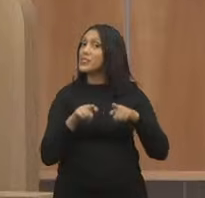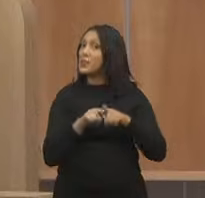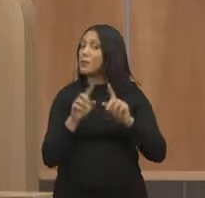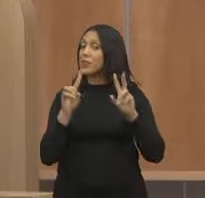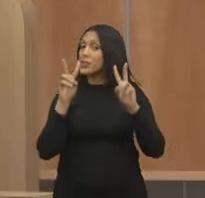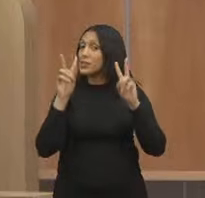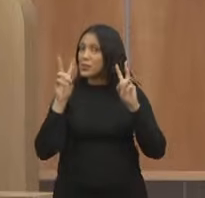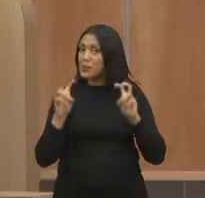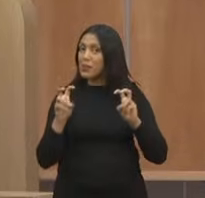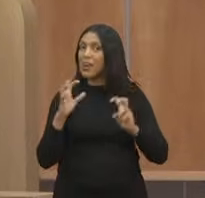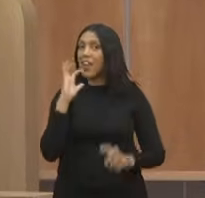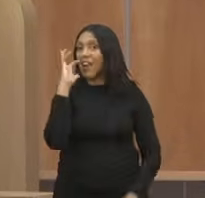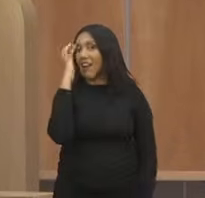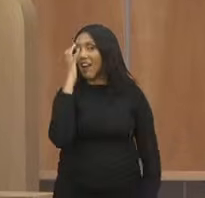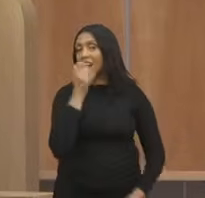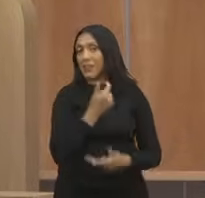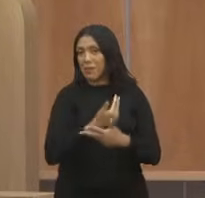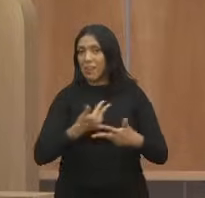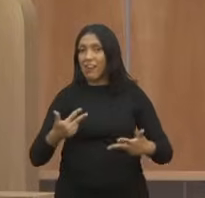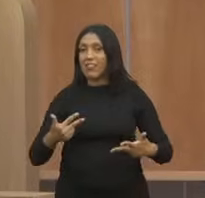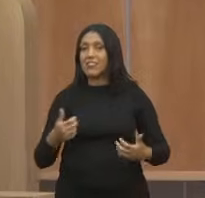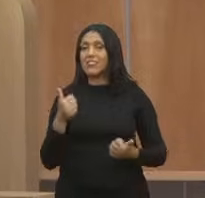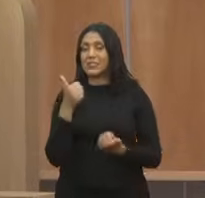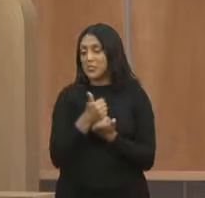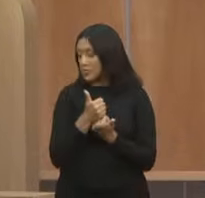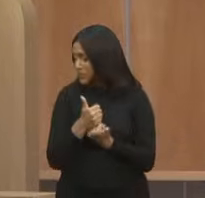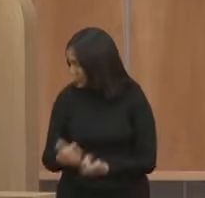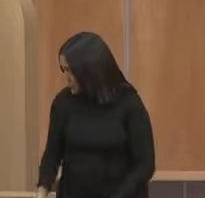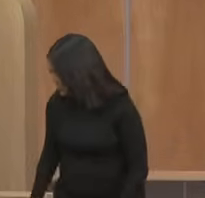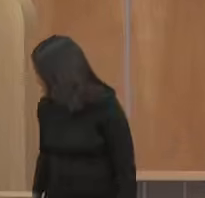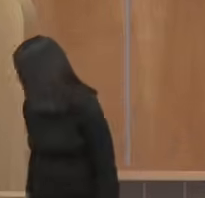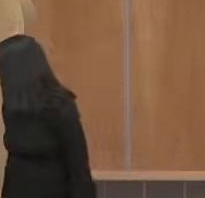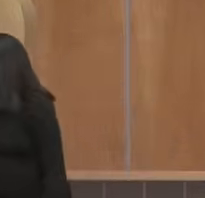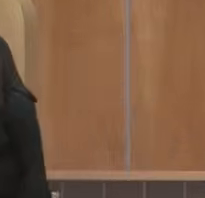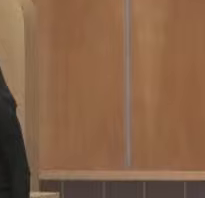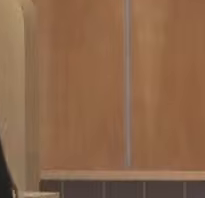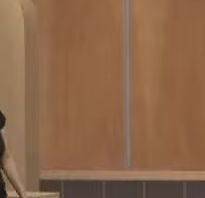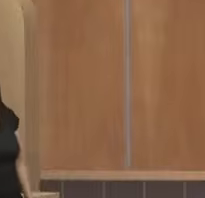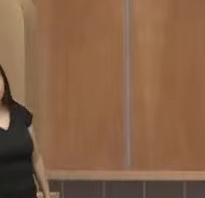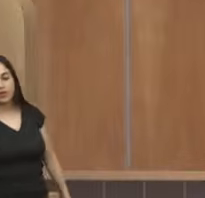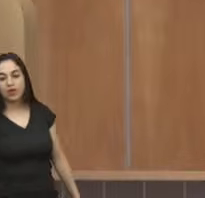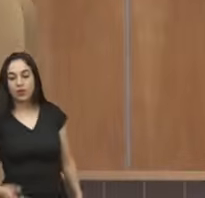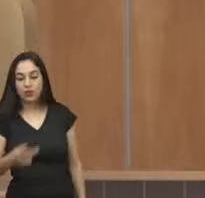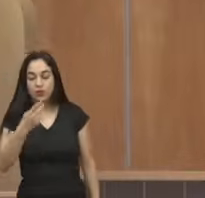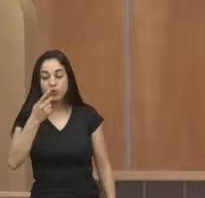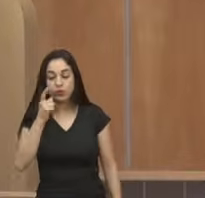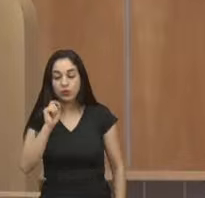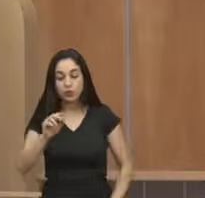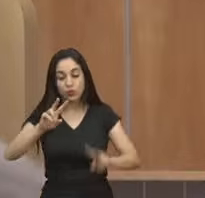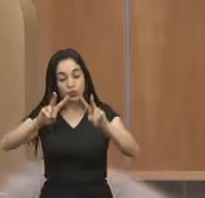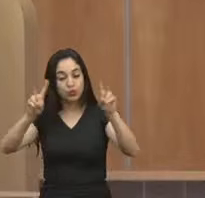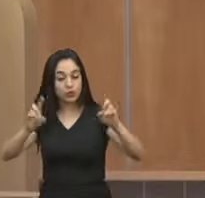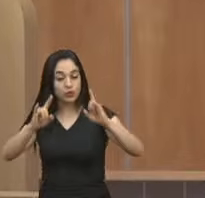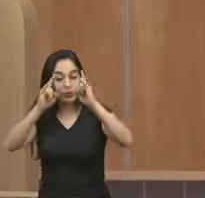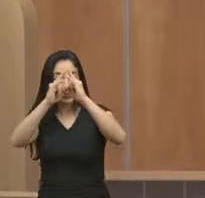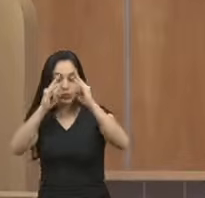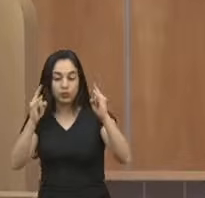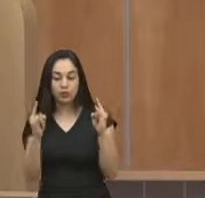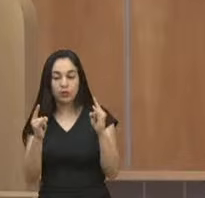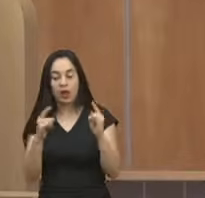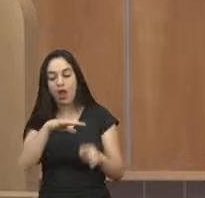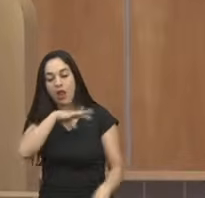animal, a construção do abrigo, né? O abrigo transitório, nós vamos ter campanhas maciças